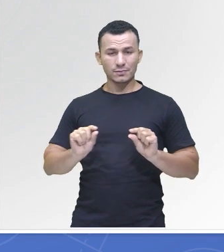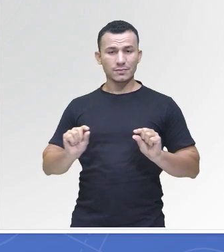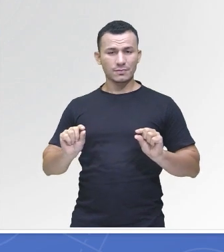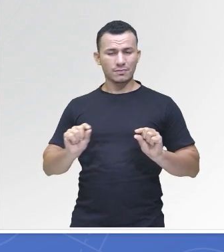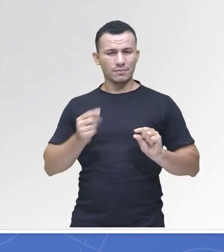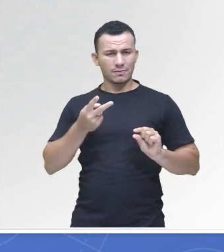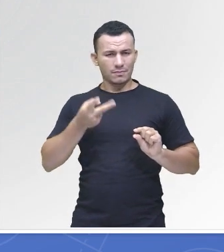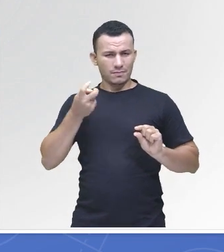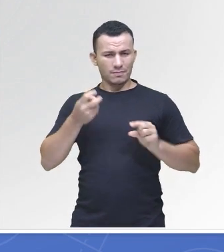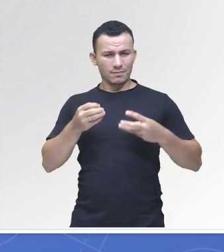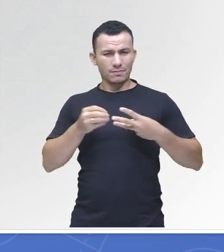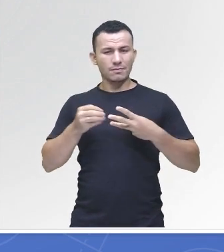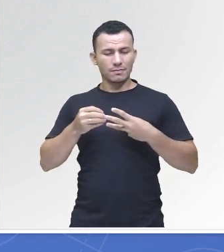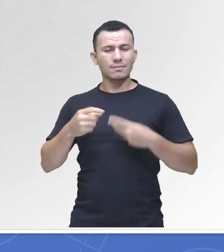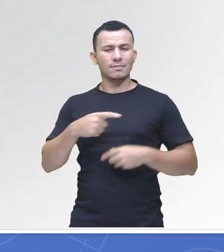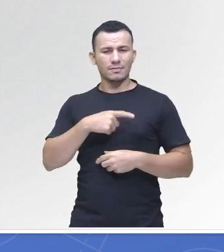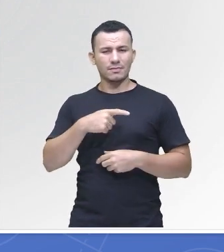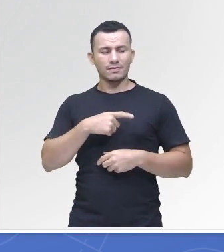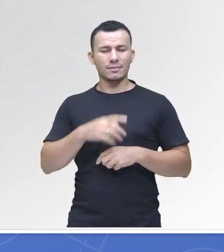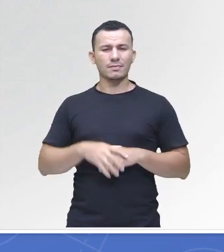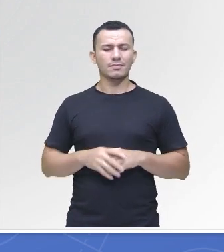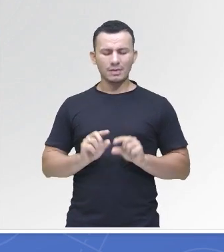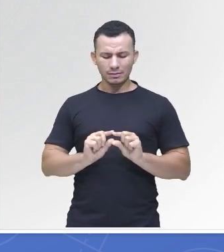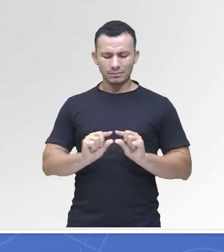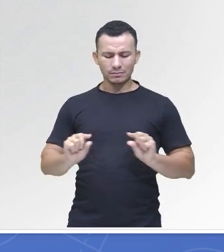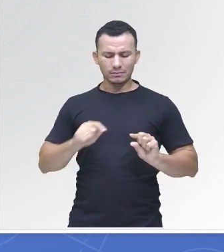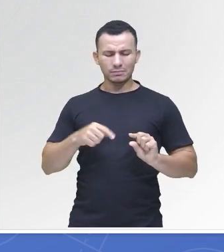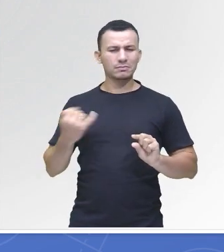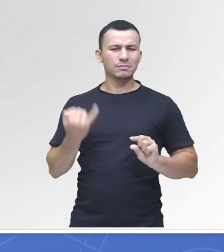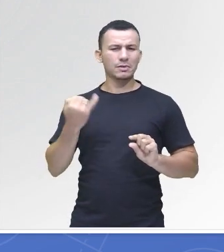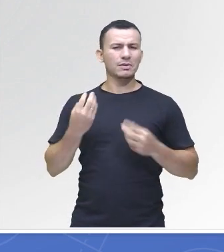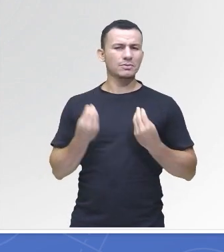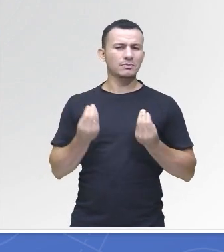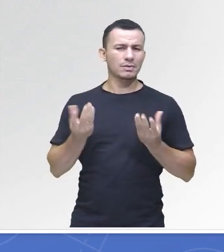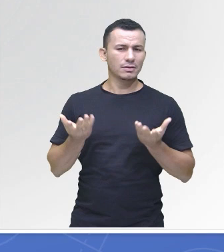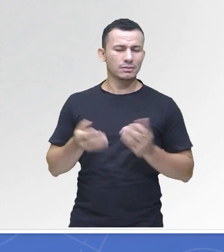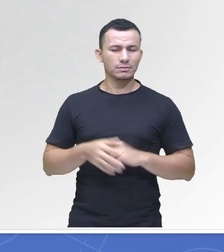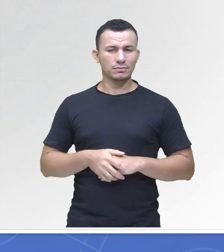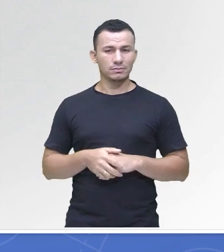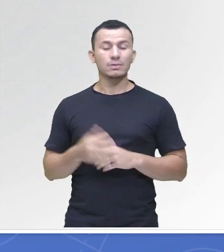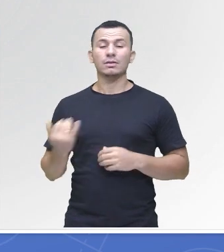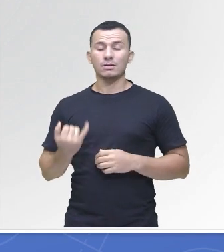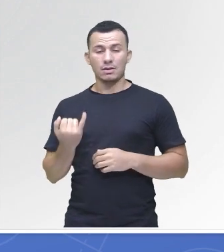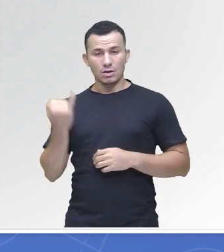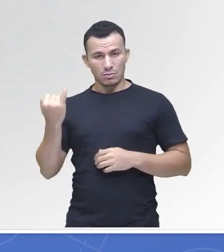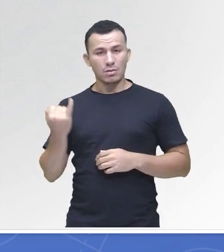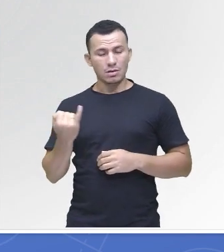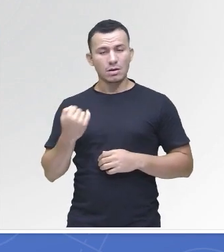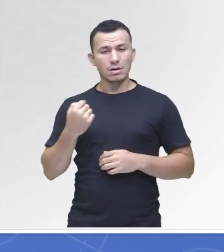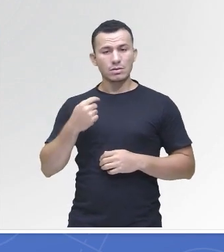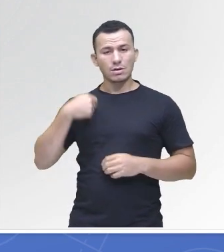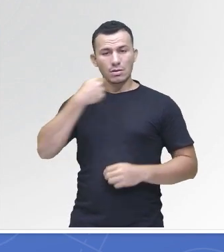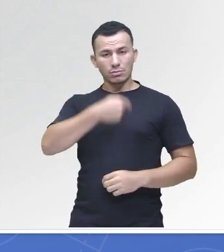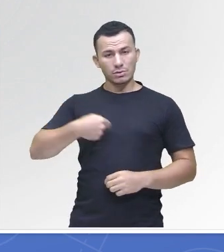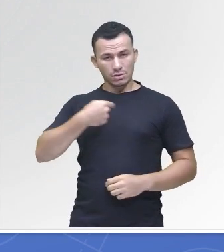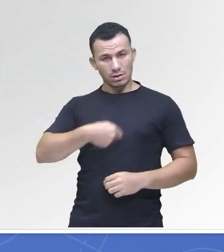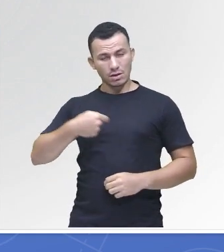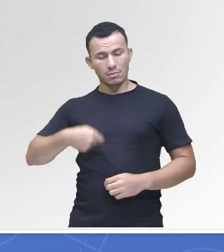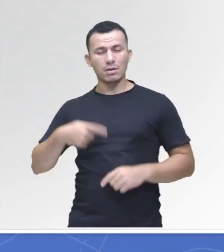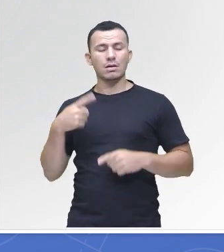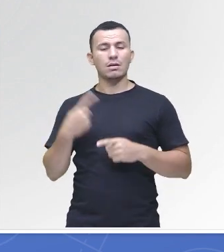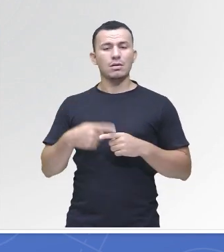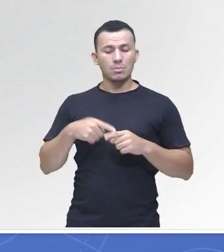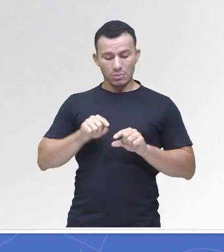as suas células. E qual a importância desse capilar? Ele é totalmente importante nesse sistema porque é através dele que